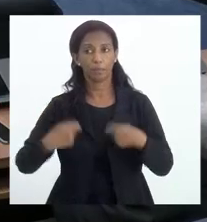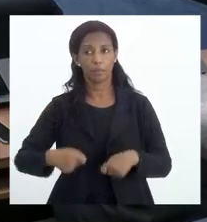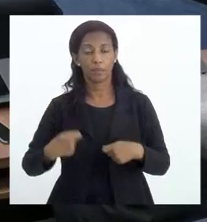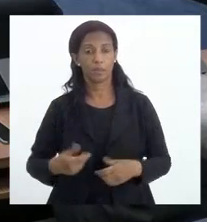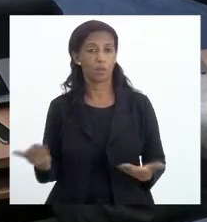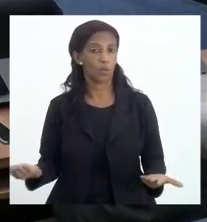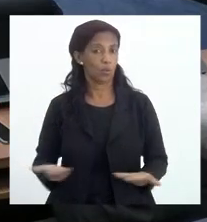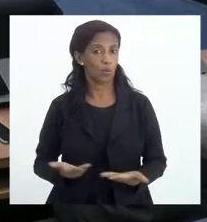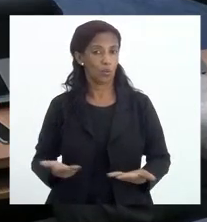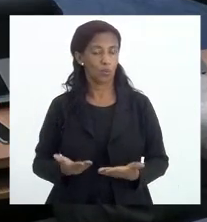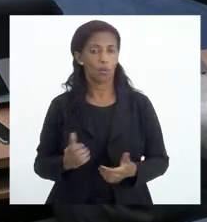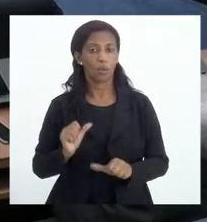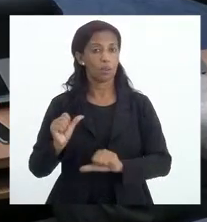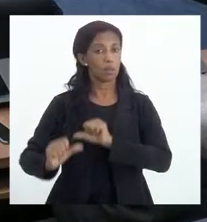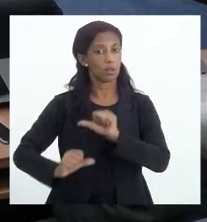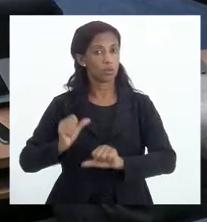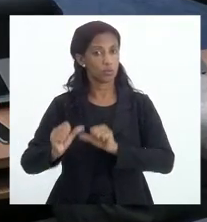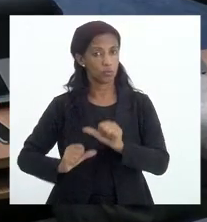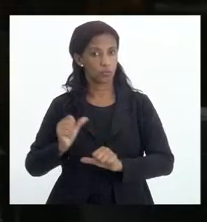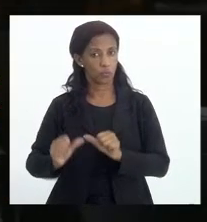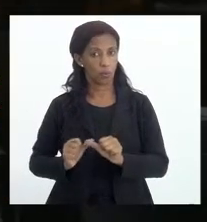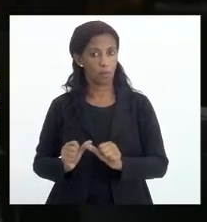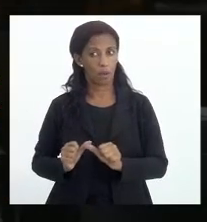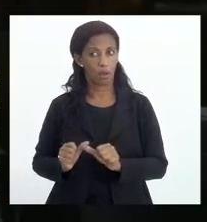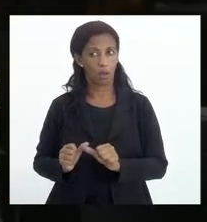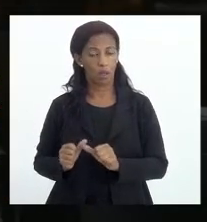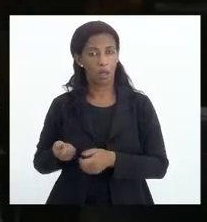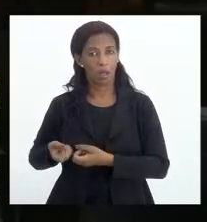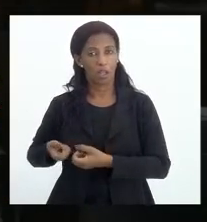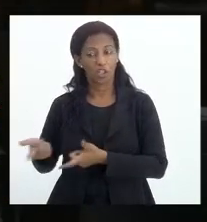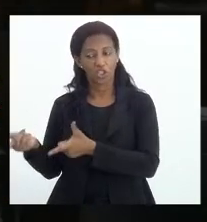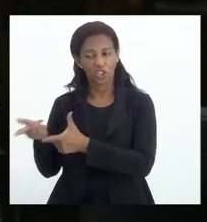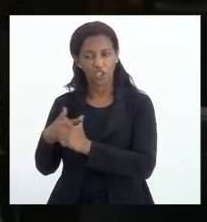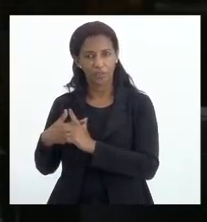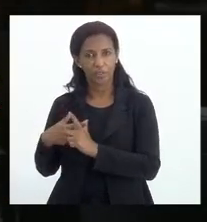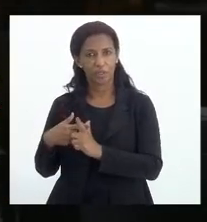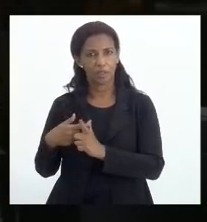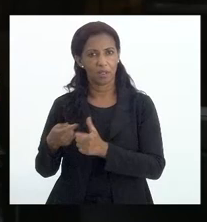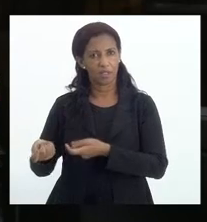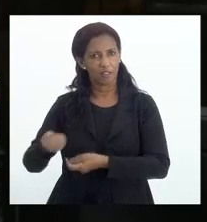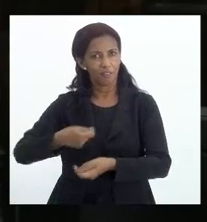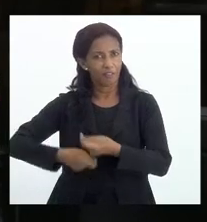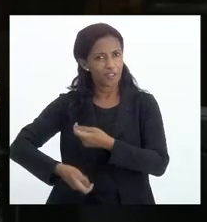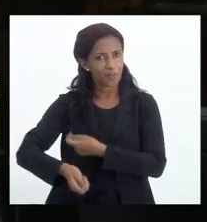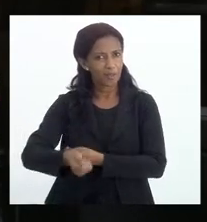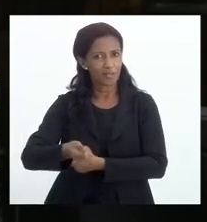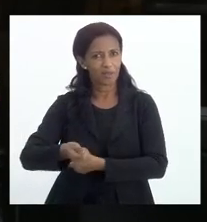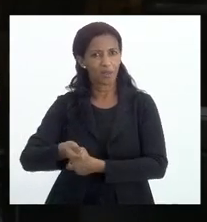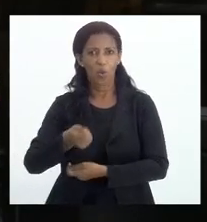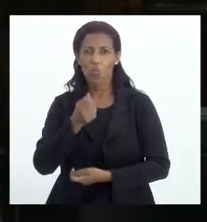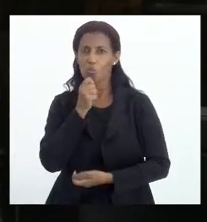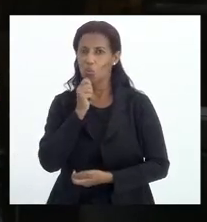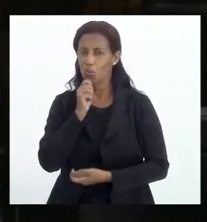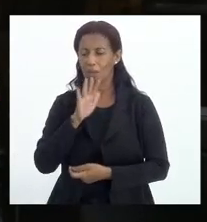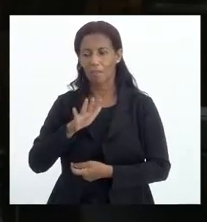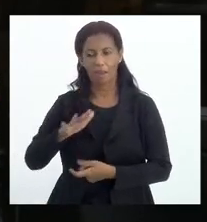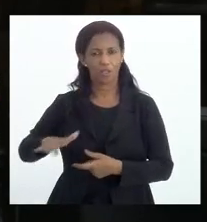hoje, transformar custeio em investimento. Não vamos ter mais espaço